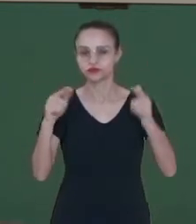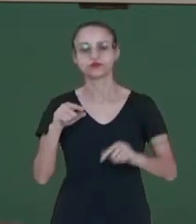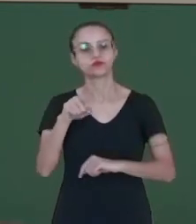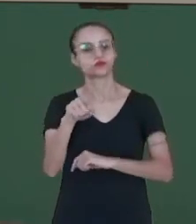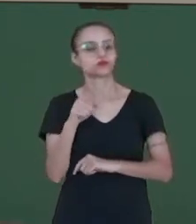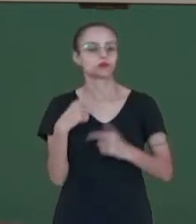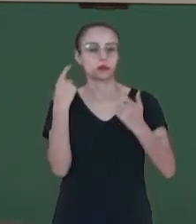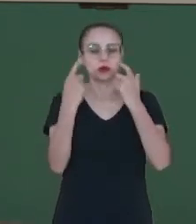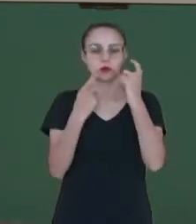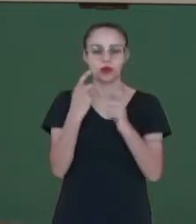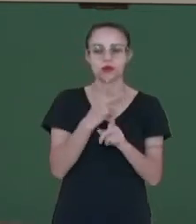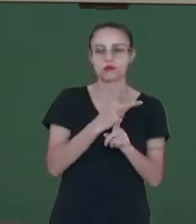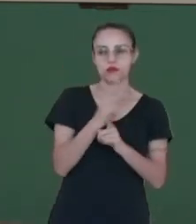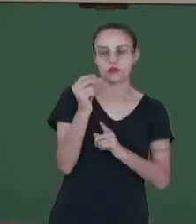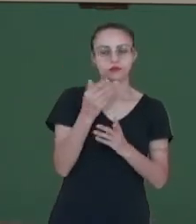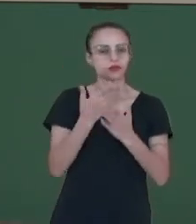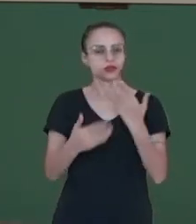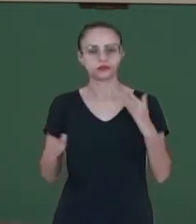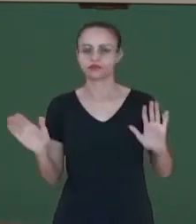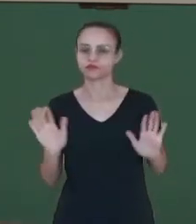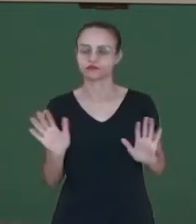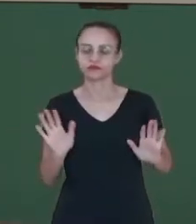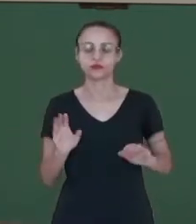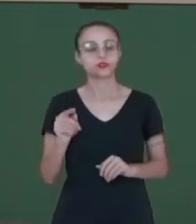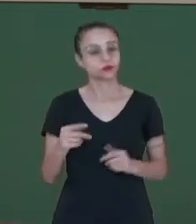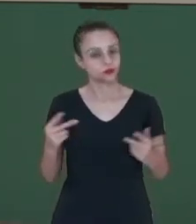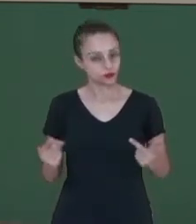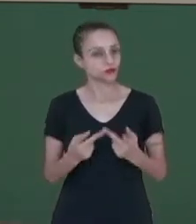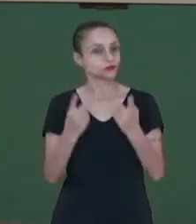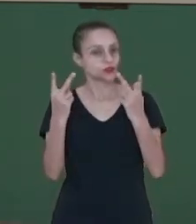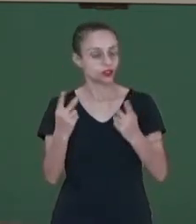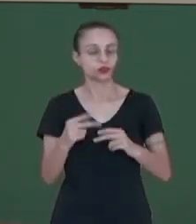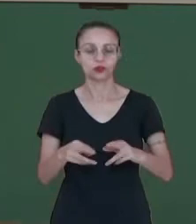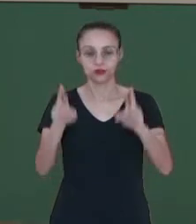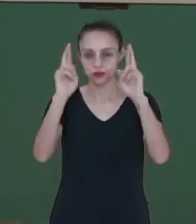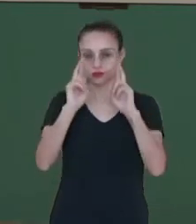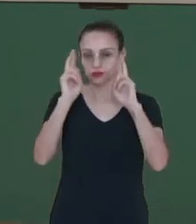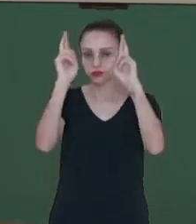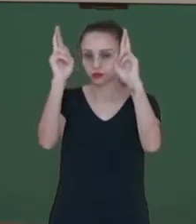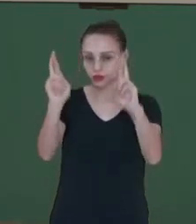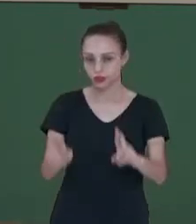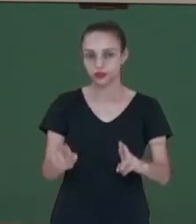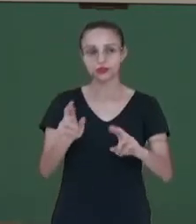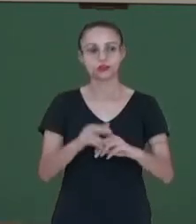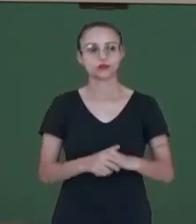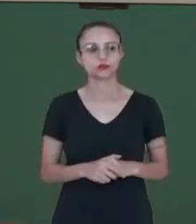se preocupar em ganhar e nem perder. Eles têm valores como respeito,